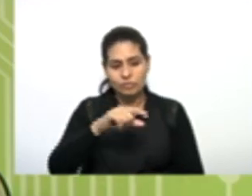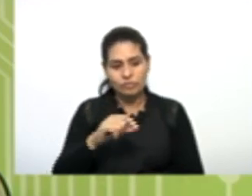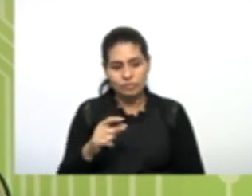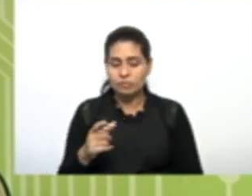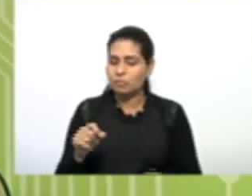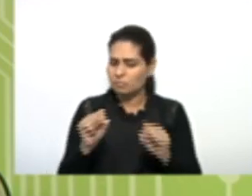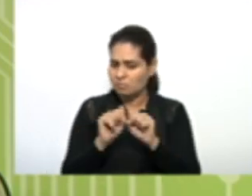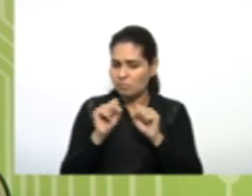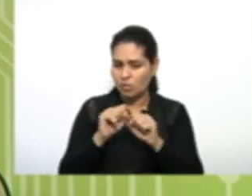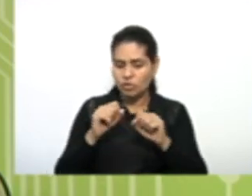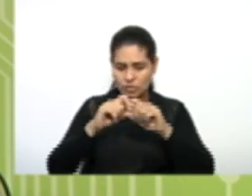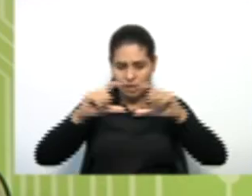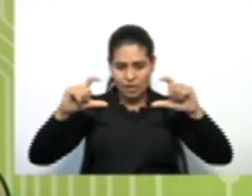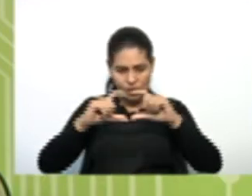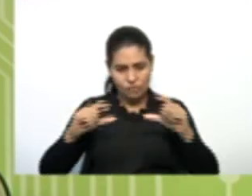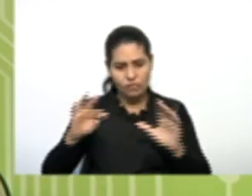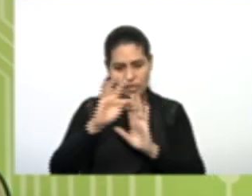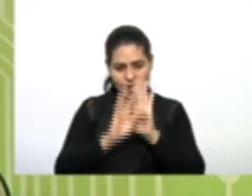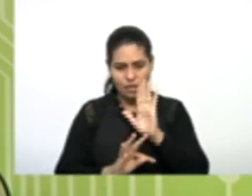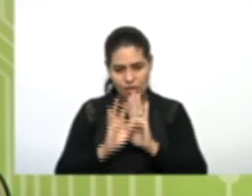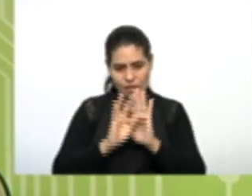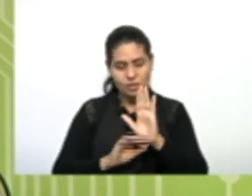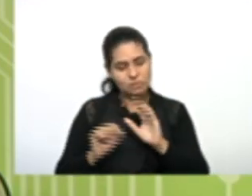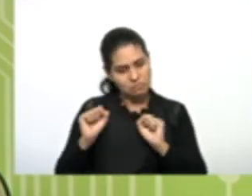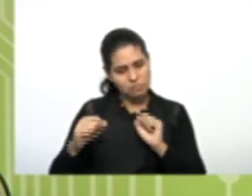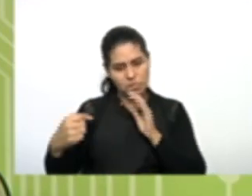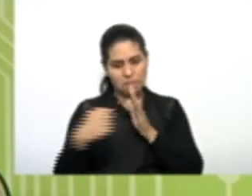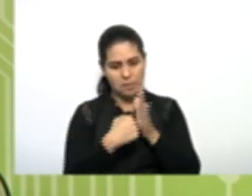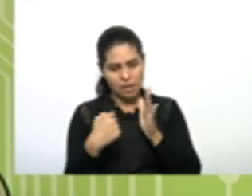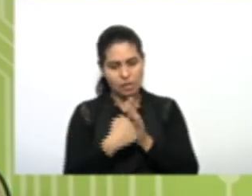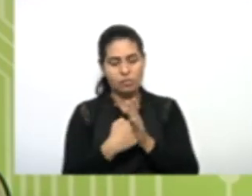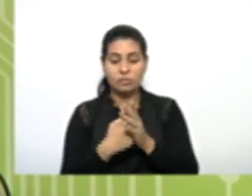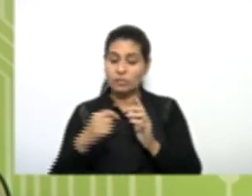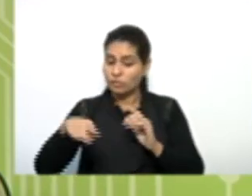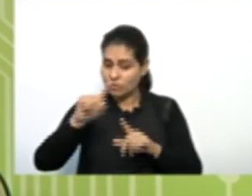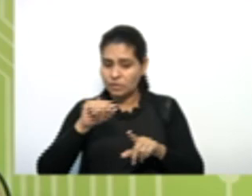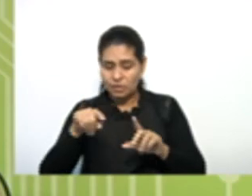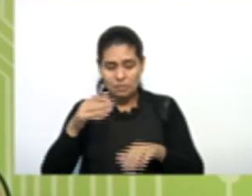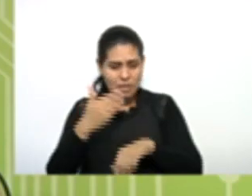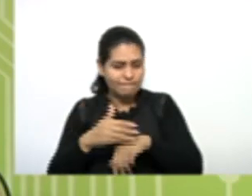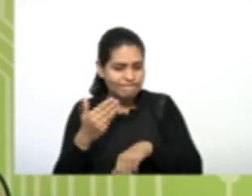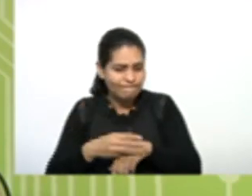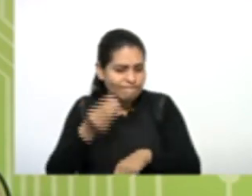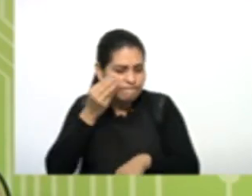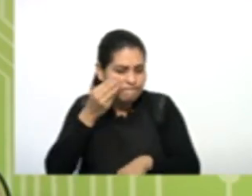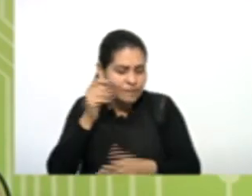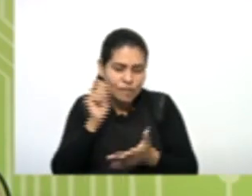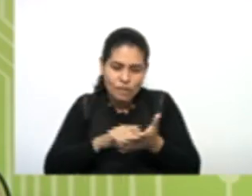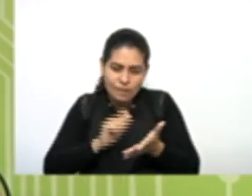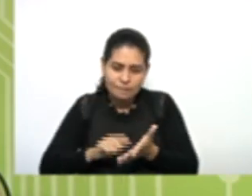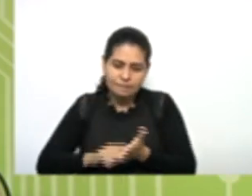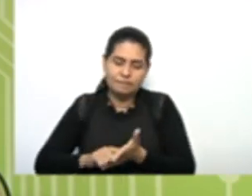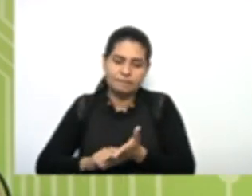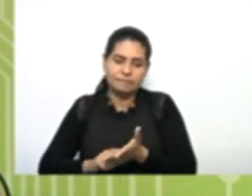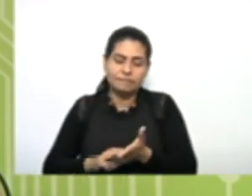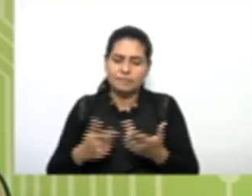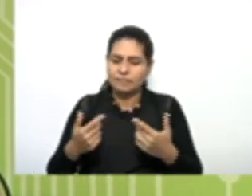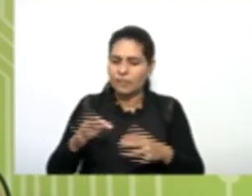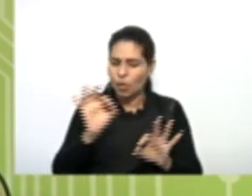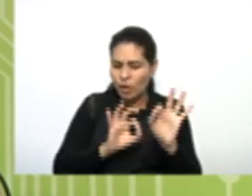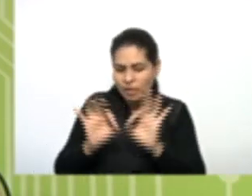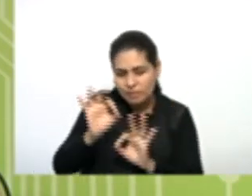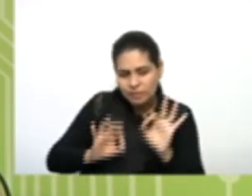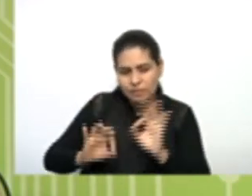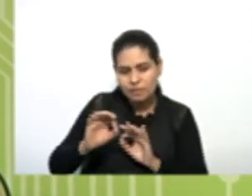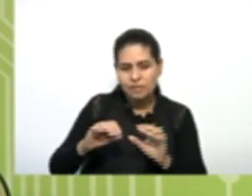num arquivo também de texto, mande pra gente suas perguntas. É uma forma de você exercitar a escrita. Então, capriche, faça aí